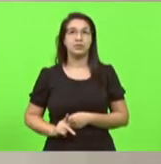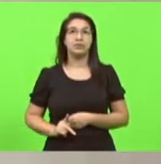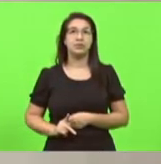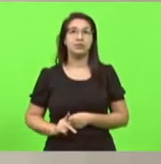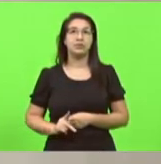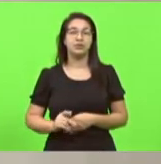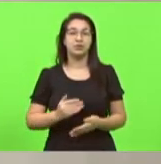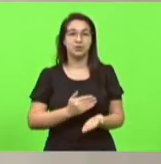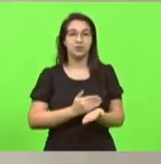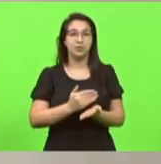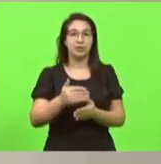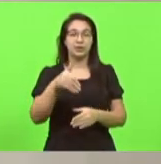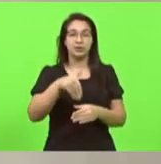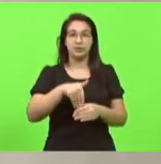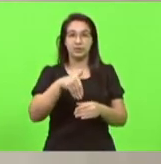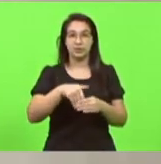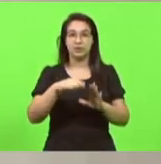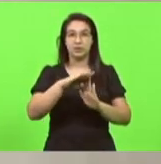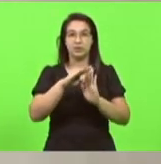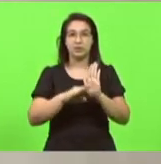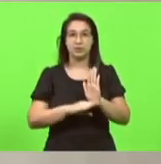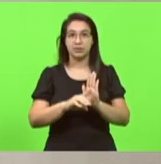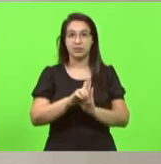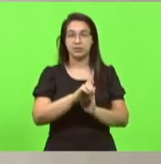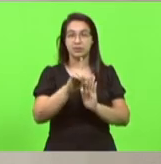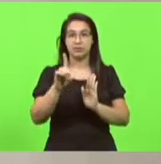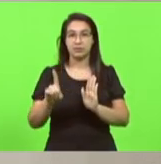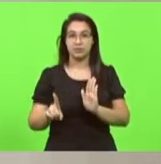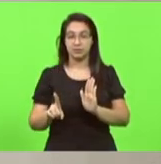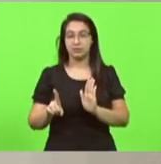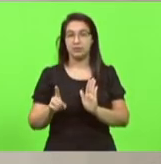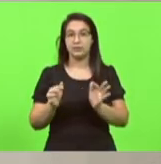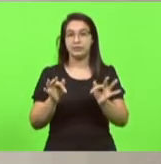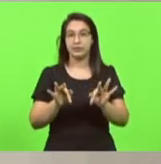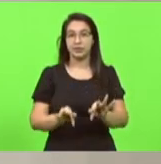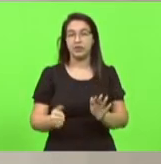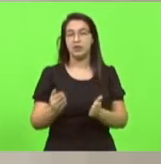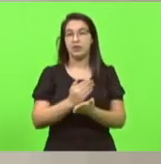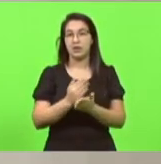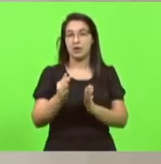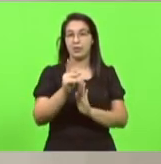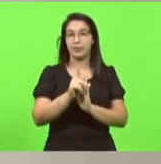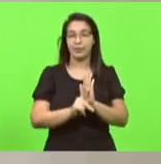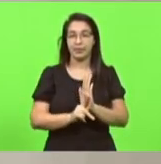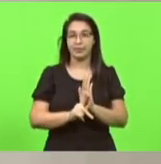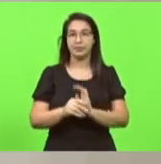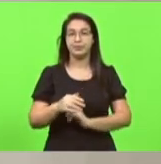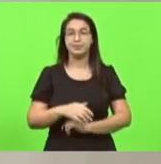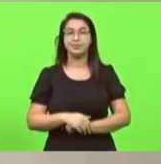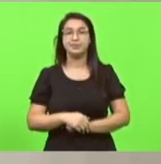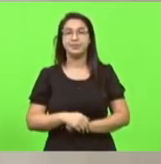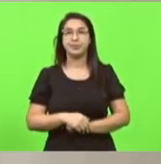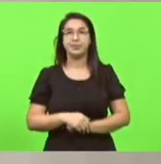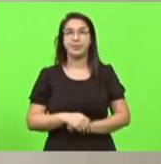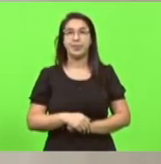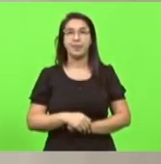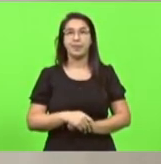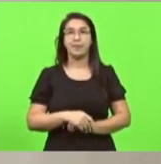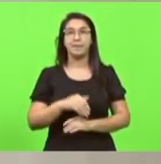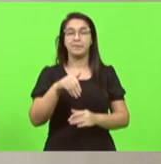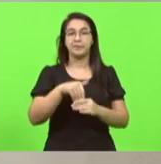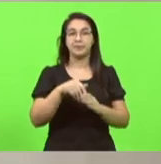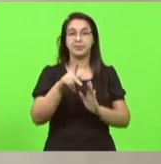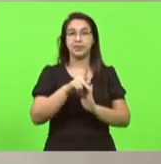em votação, na ordem do dia, votação e redação final de alguns projetos. Votação da redação final do